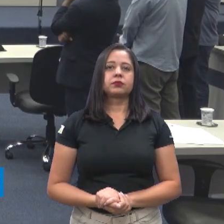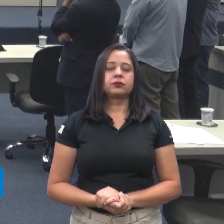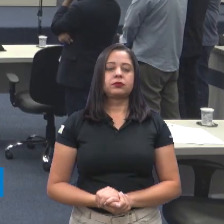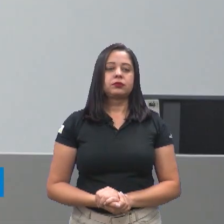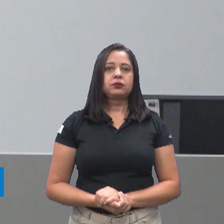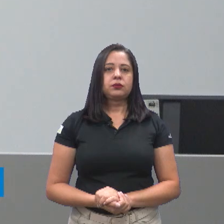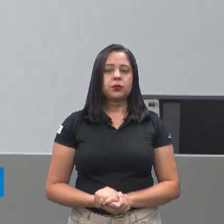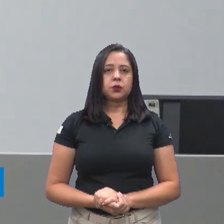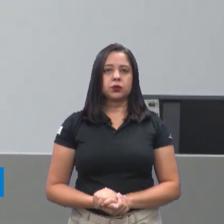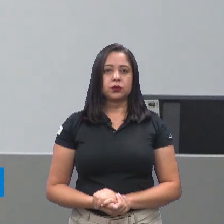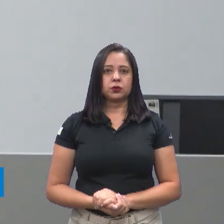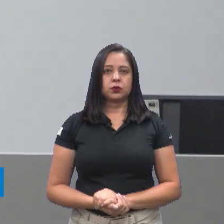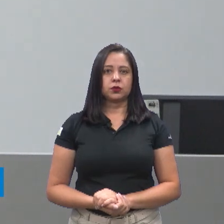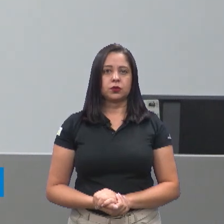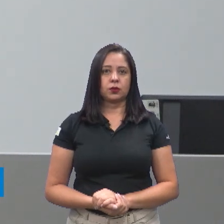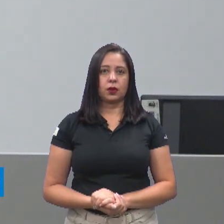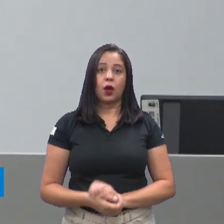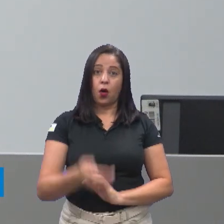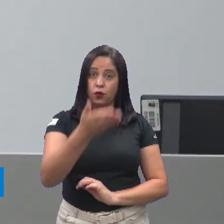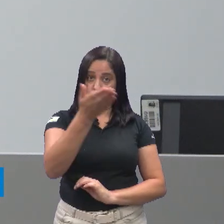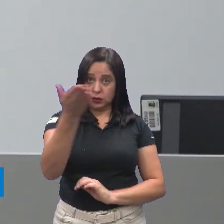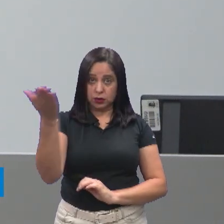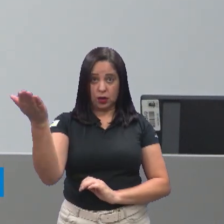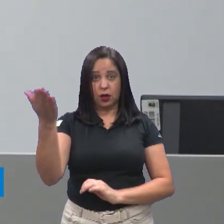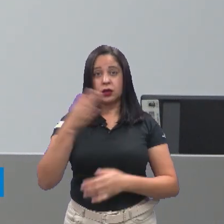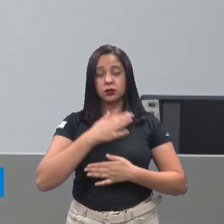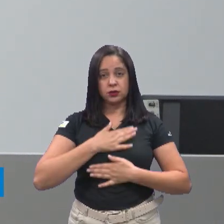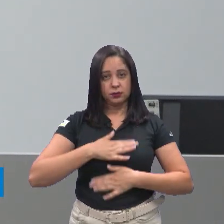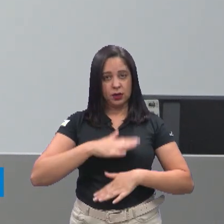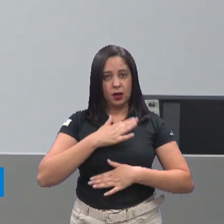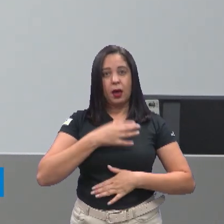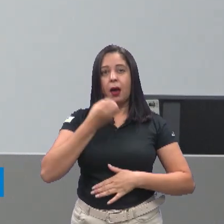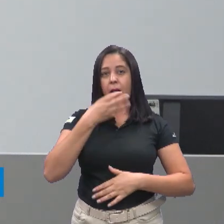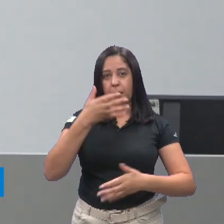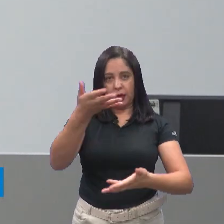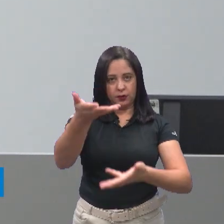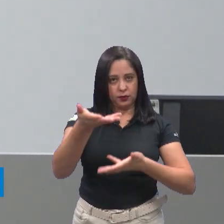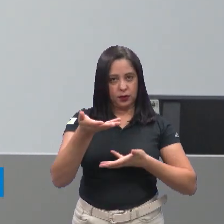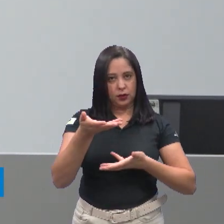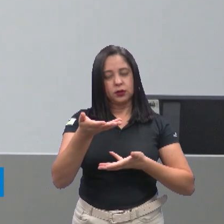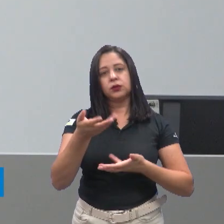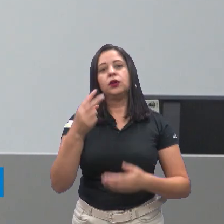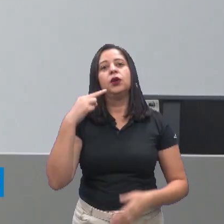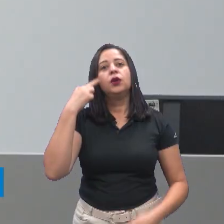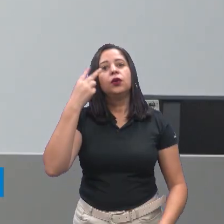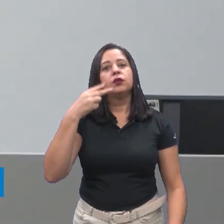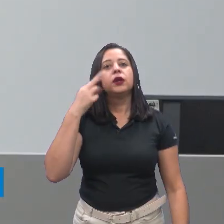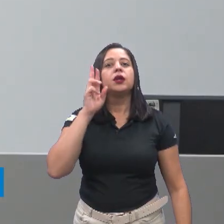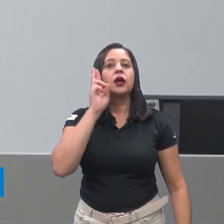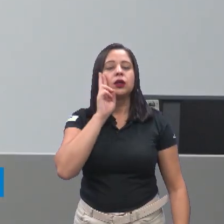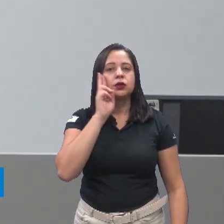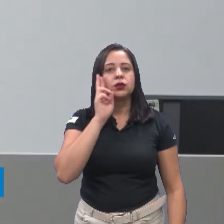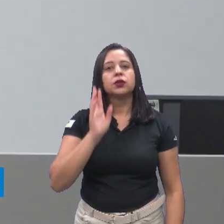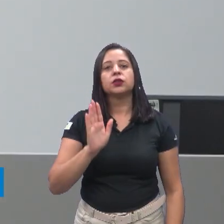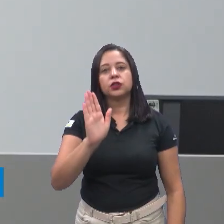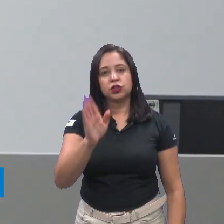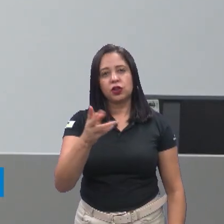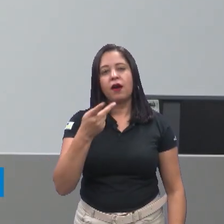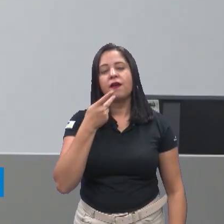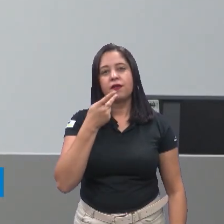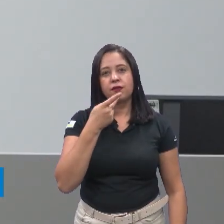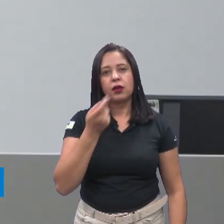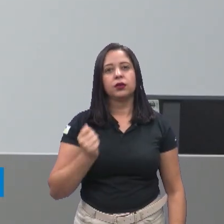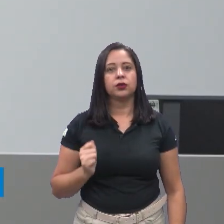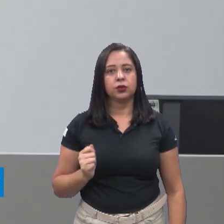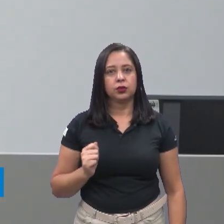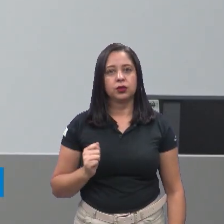Quero tranquilizar vocês aí em cima, Daniel, seja bem-vindo às Casas do Povo. O vereador Renato Santiago falou ali que